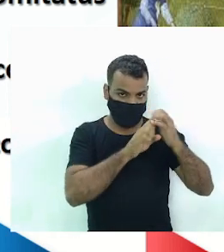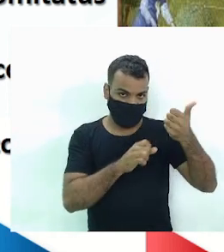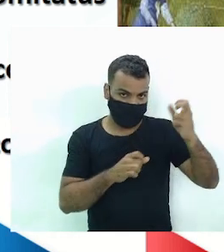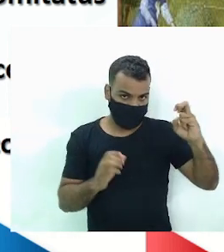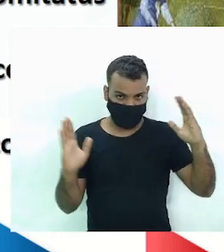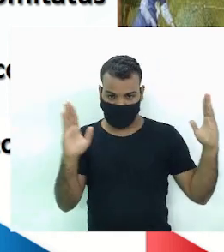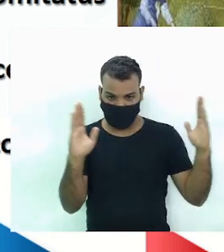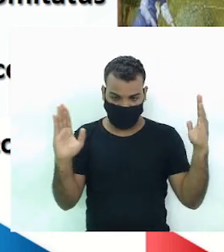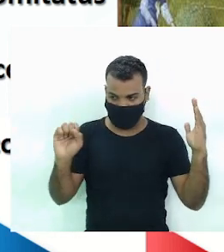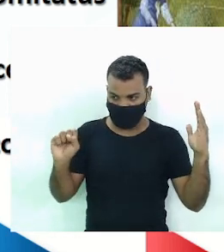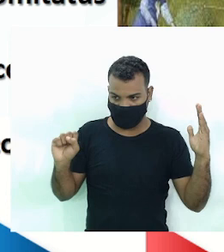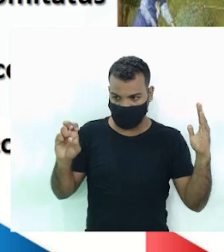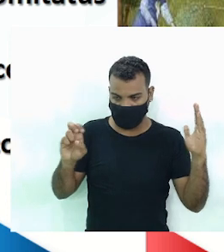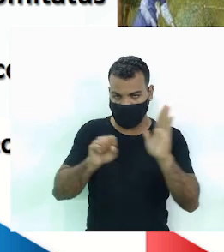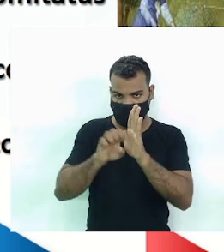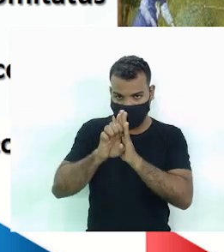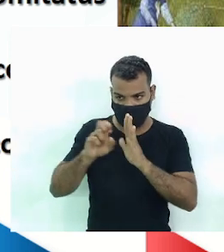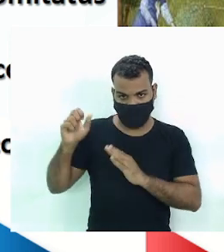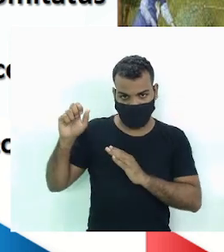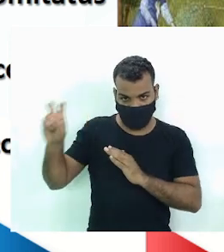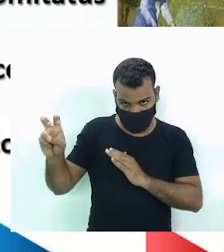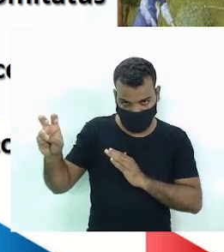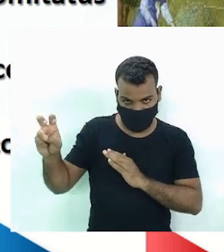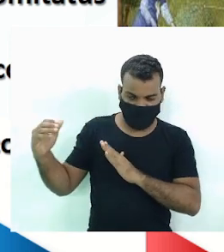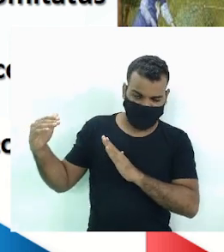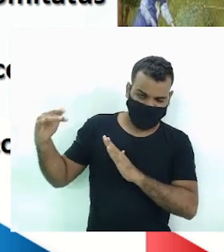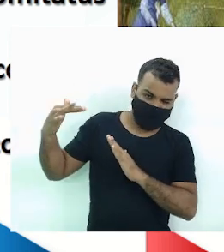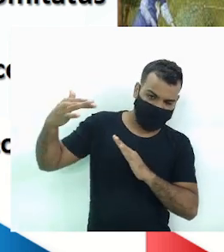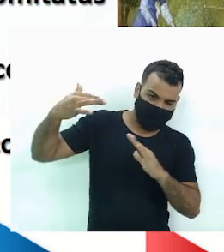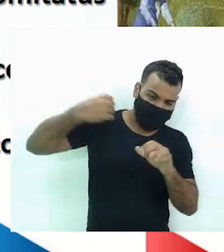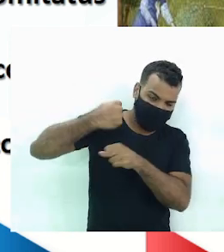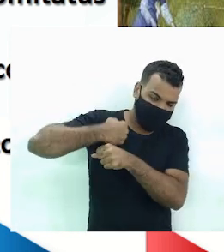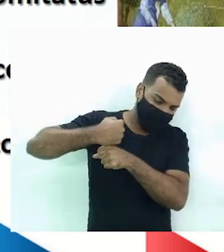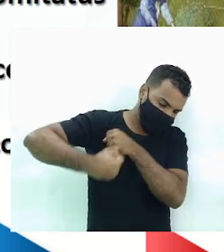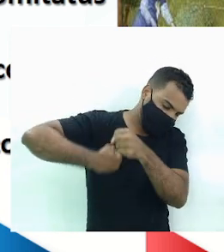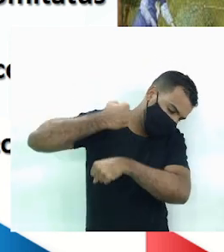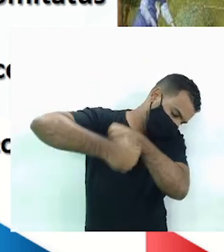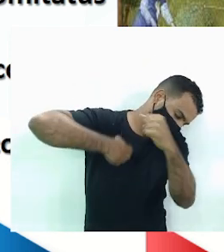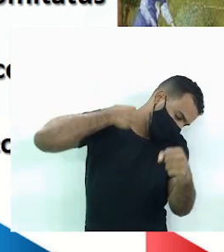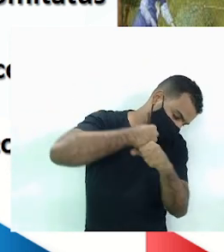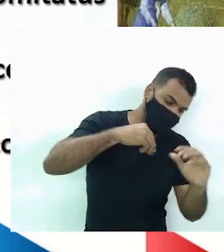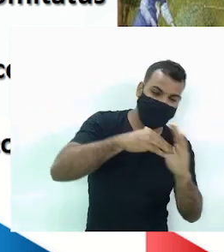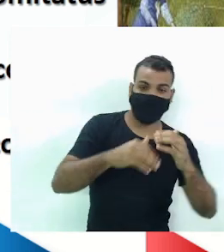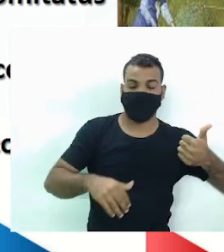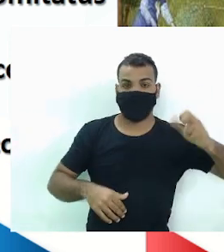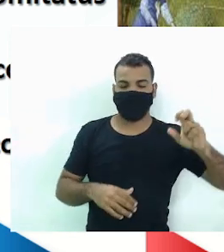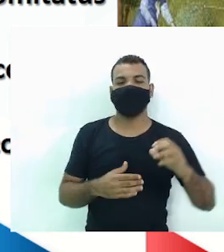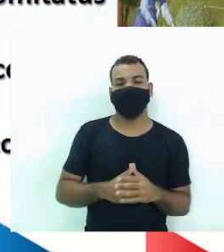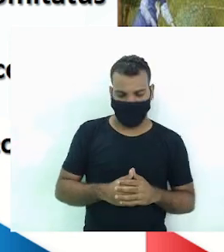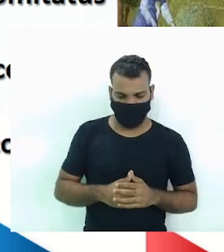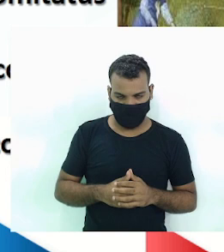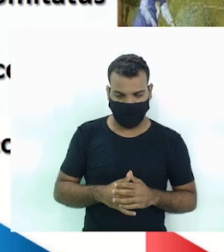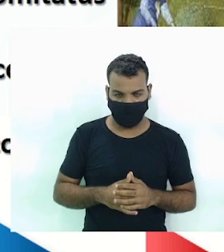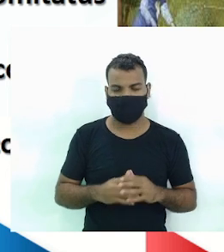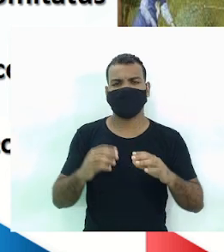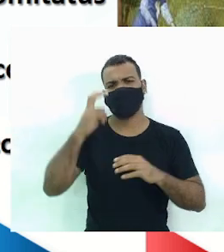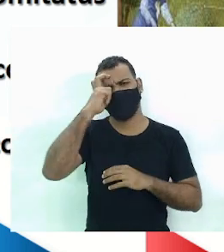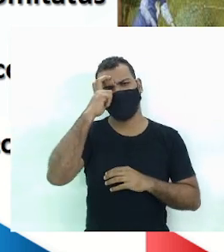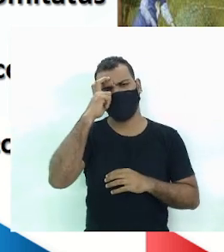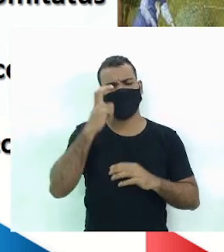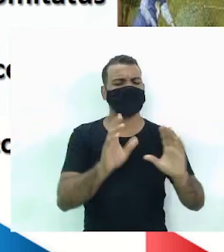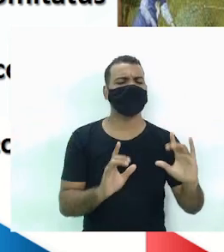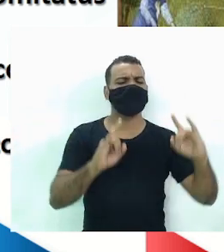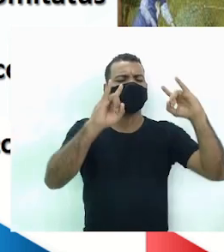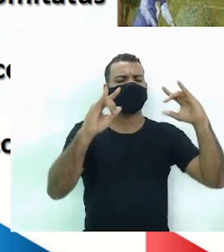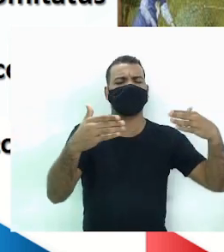relações servis de produção. O feudo vem da fusão de duas culturas, as germânicas e a